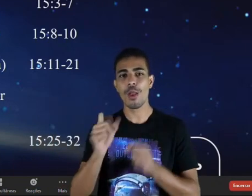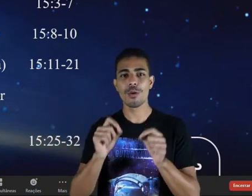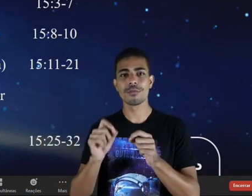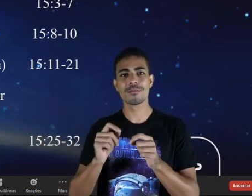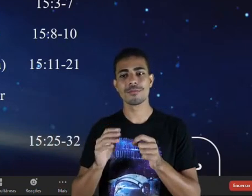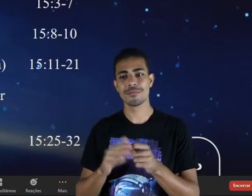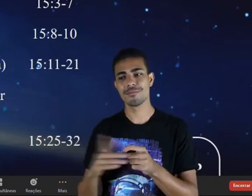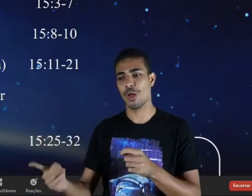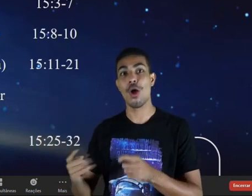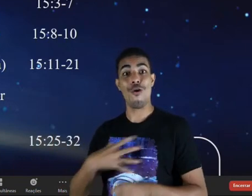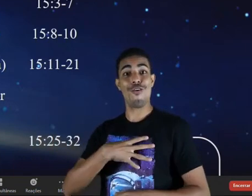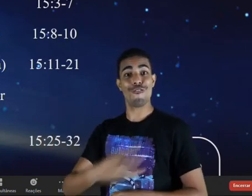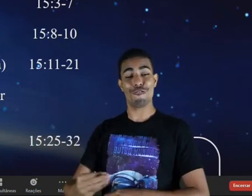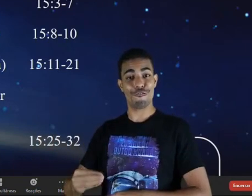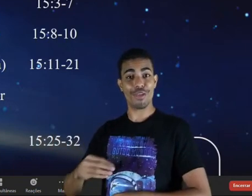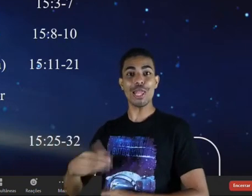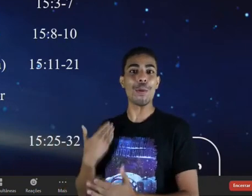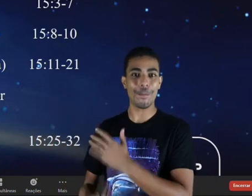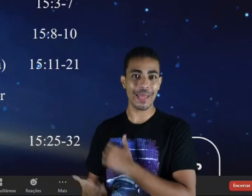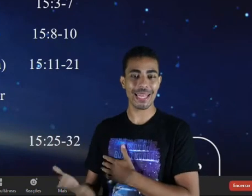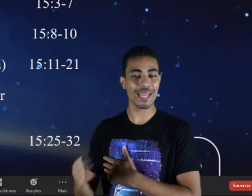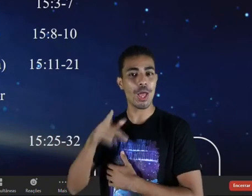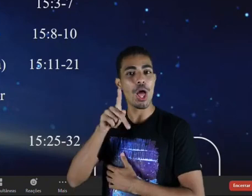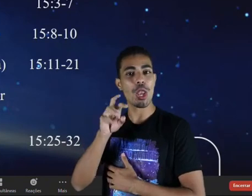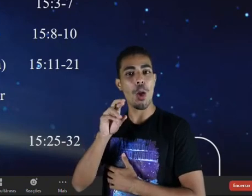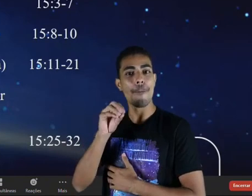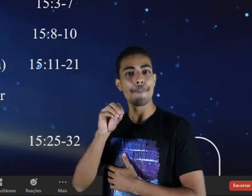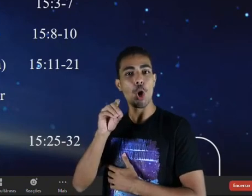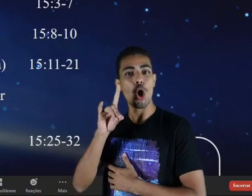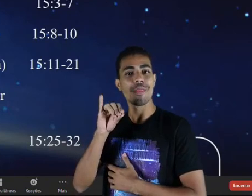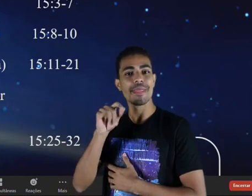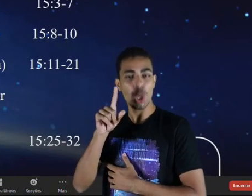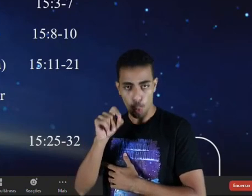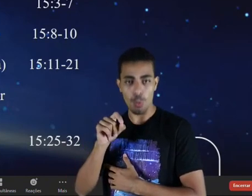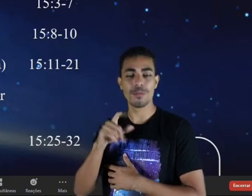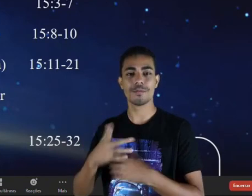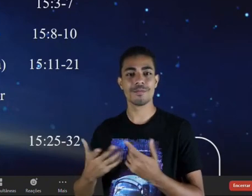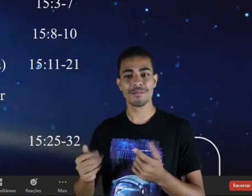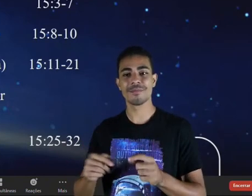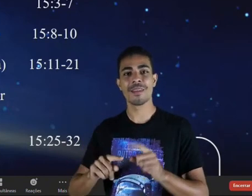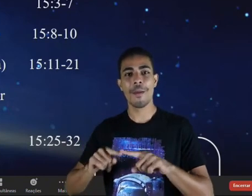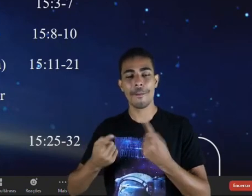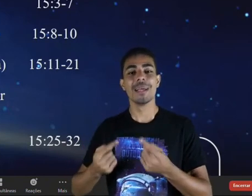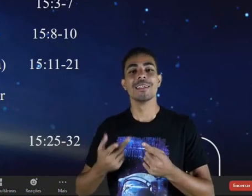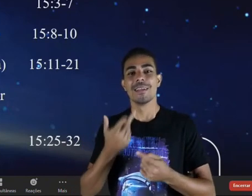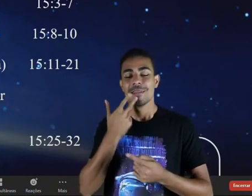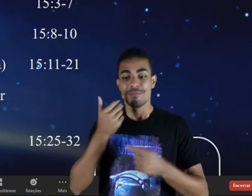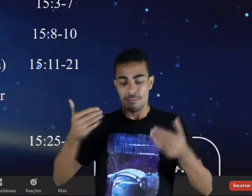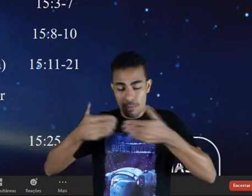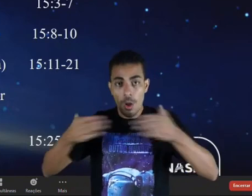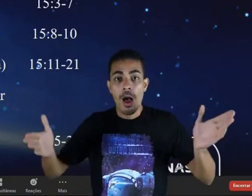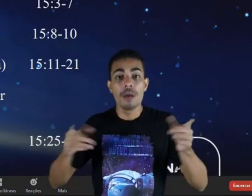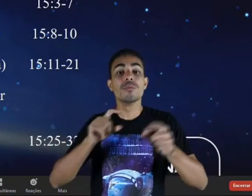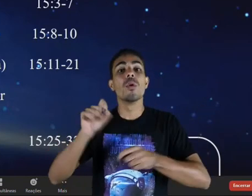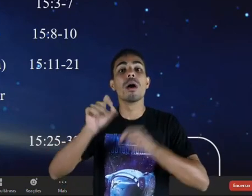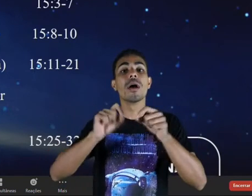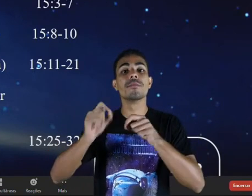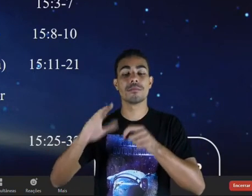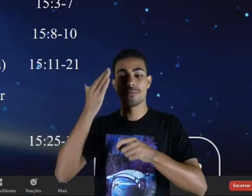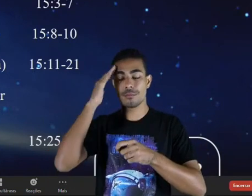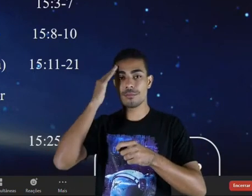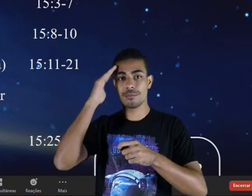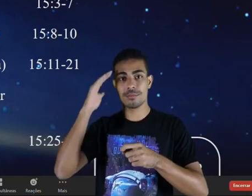de Lucas. Aí quando você vai no capítulo 15 de Lucas, você tem uma introdução. Jesus numa casa, comendo com